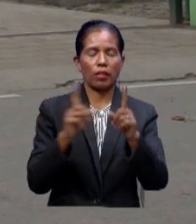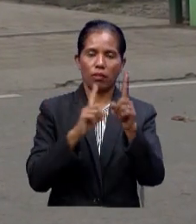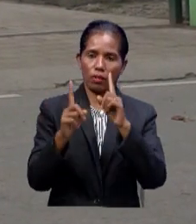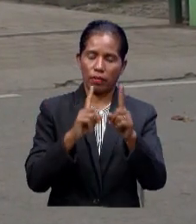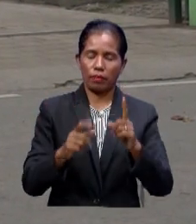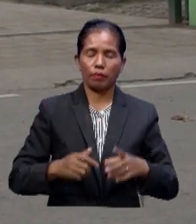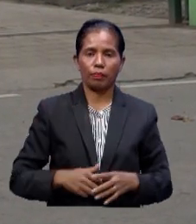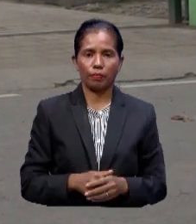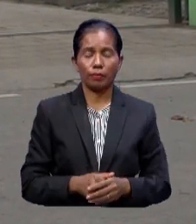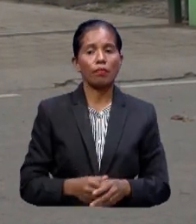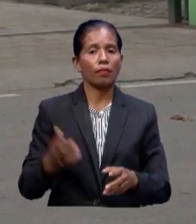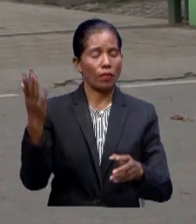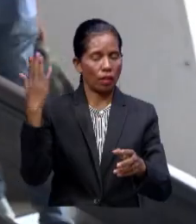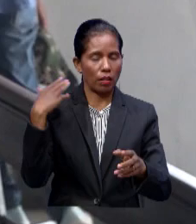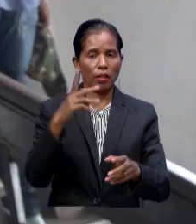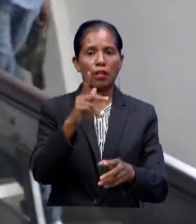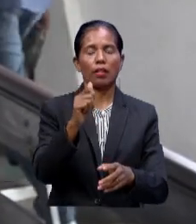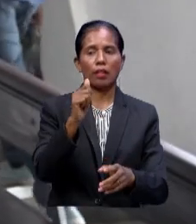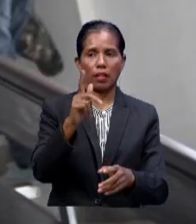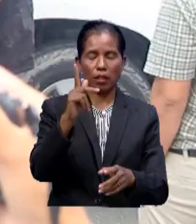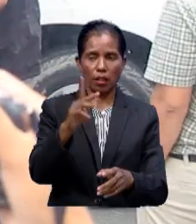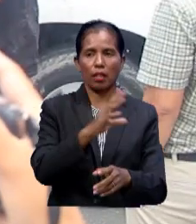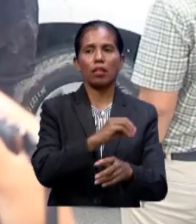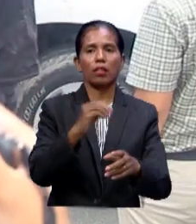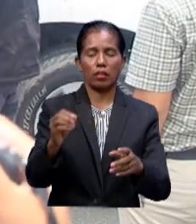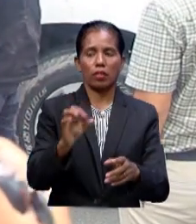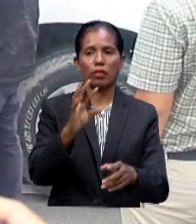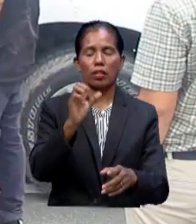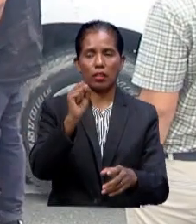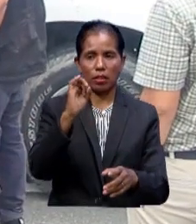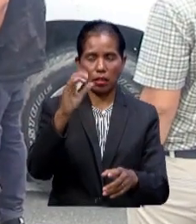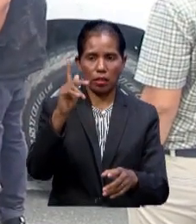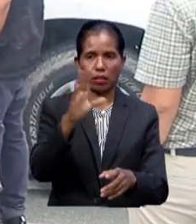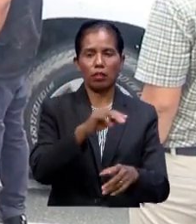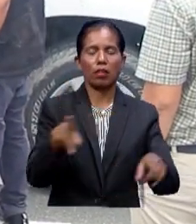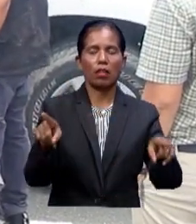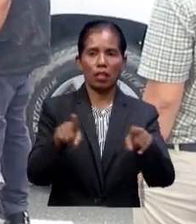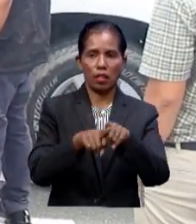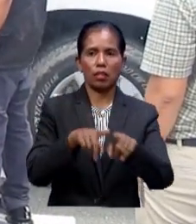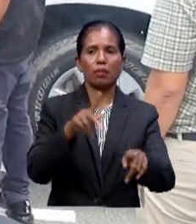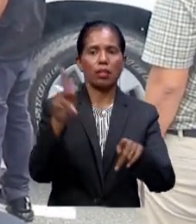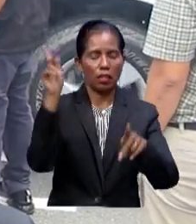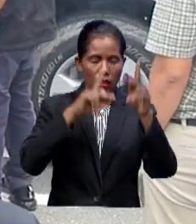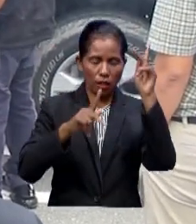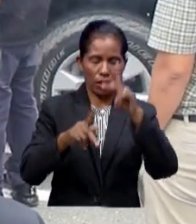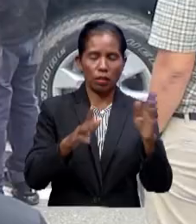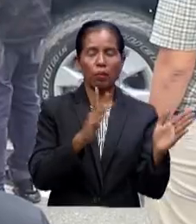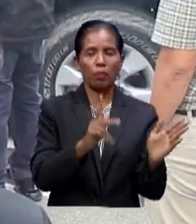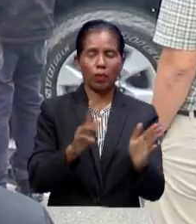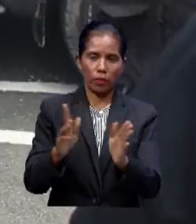comentário. Antes ne, CAC constituiona Francisco Jerônimo no dar arguido ba caso projeto